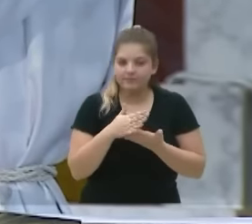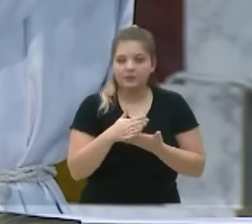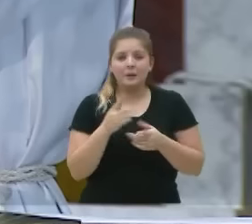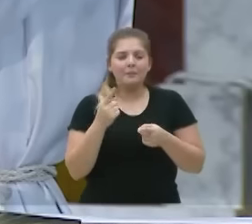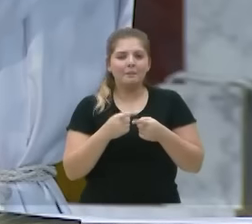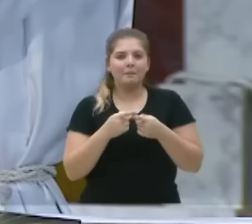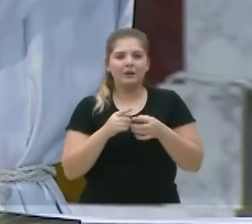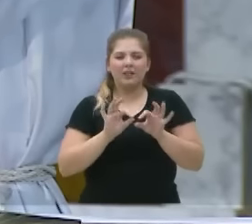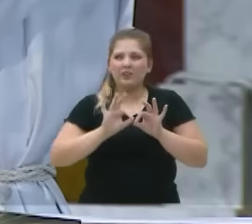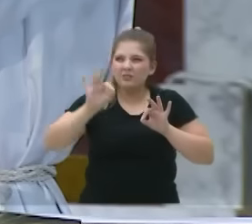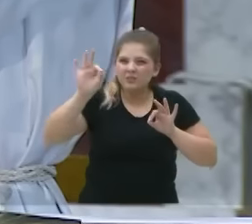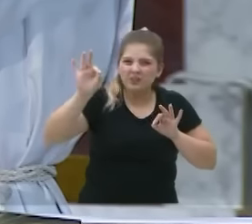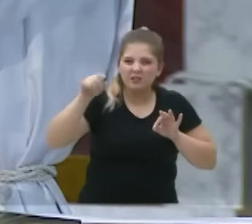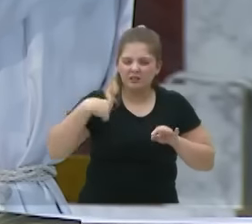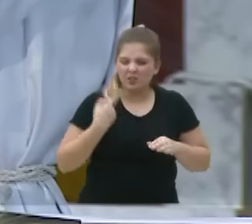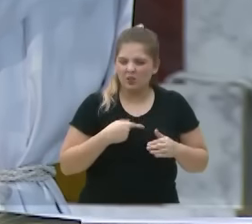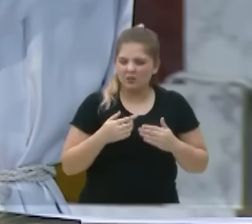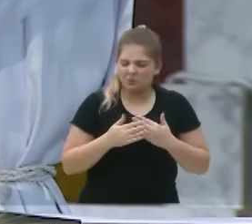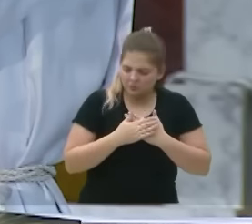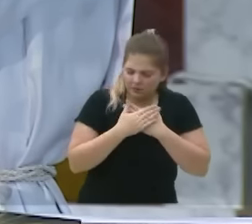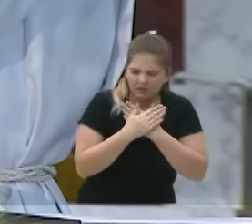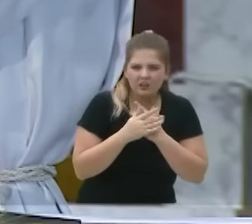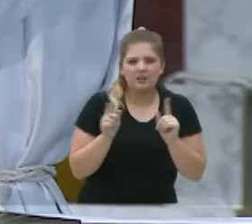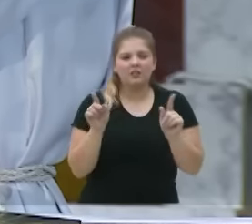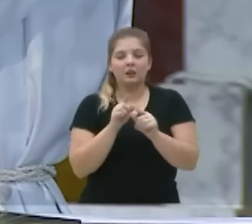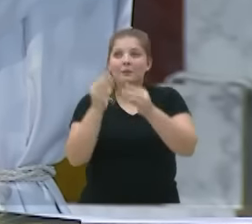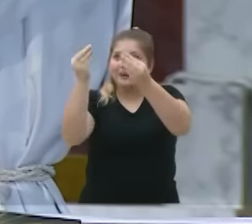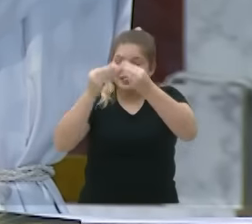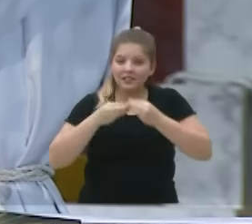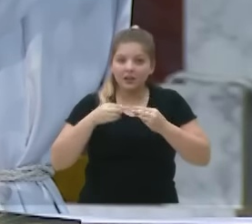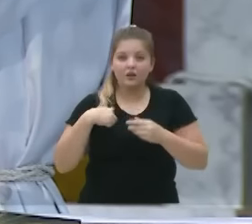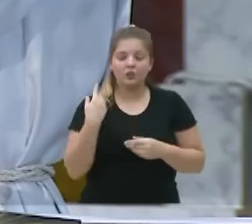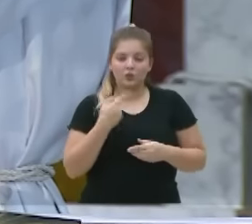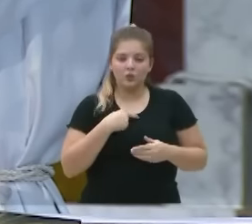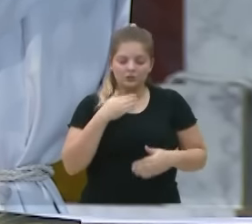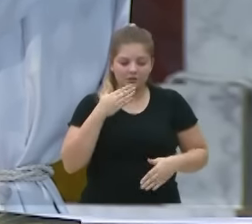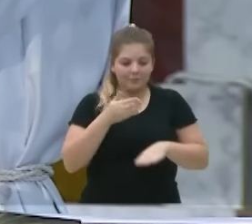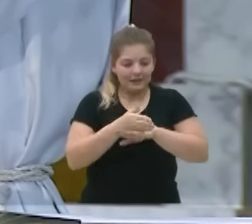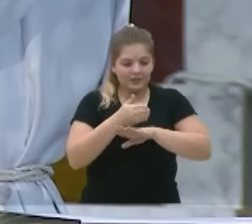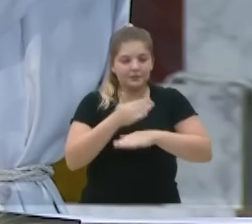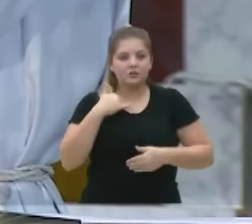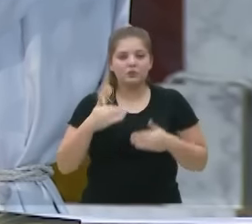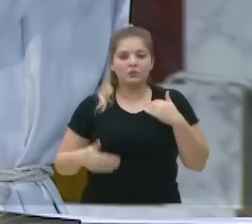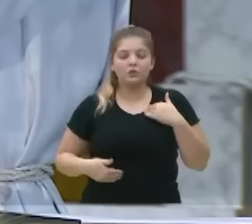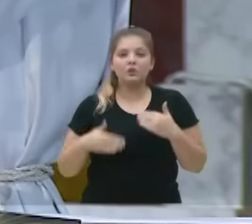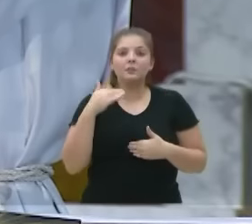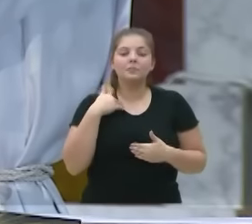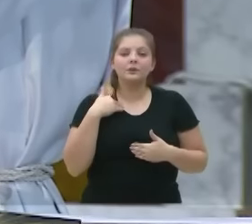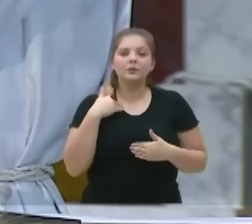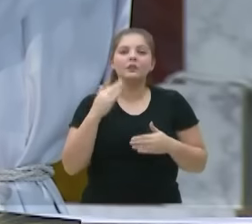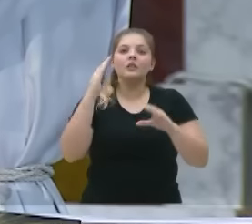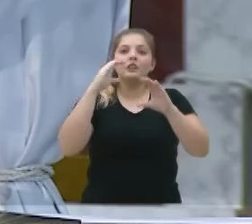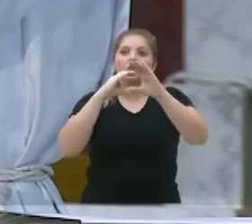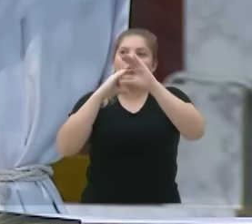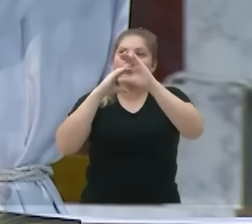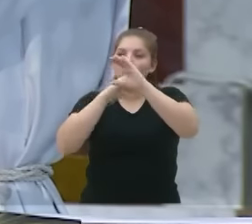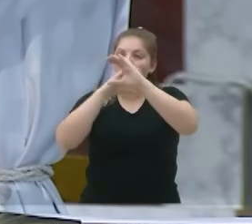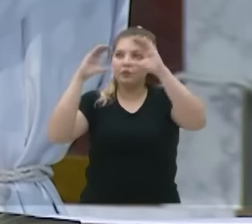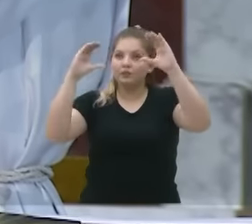afastar-se de nossa humildade, mas para dar a nós, membros do seu corpo, a confiança de um dia o seguirmos. Por